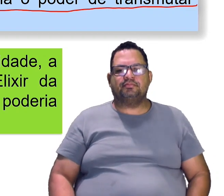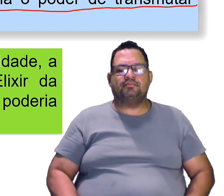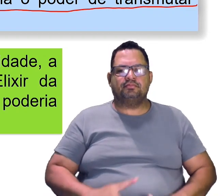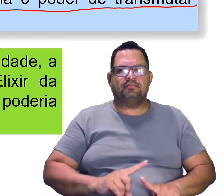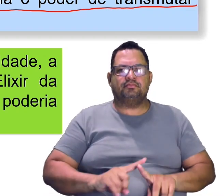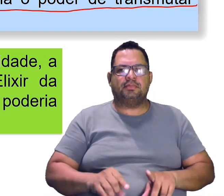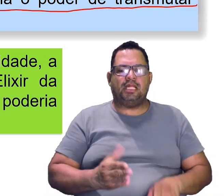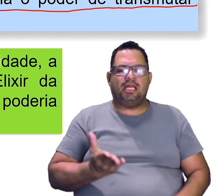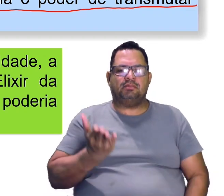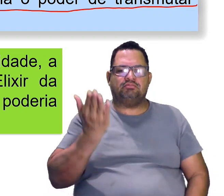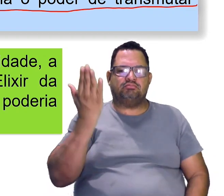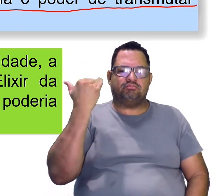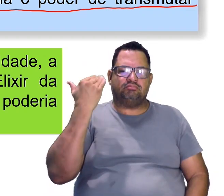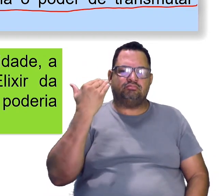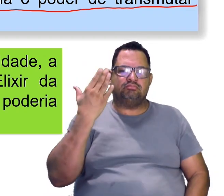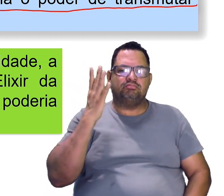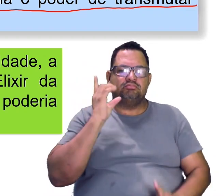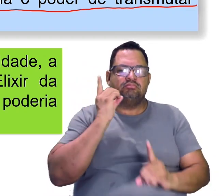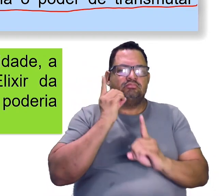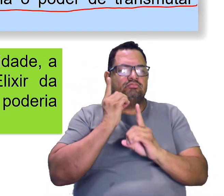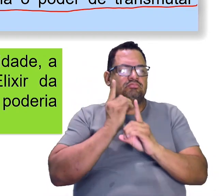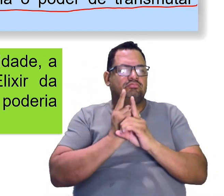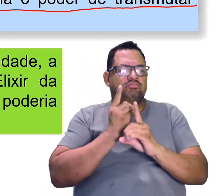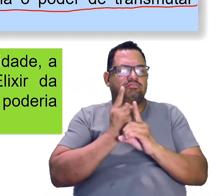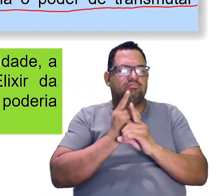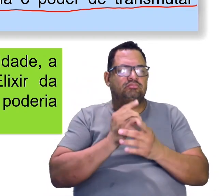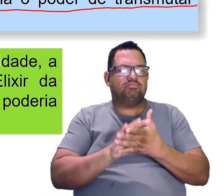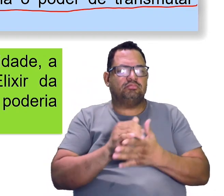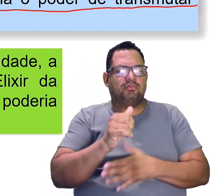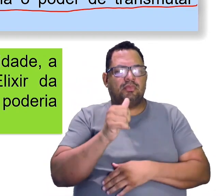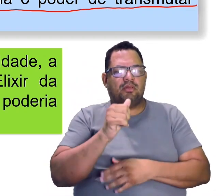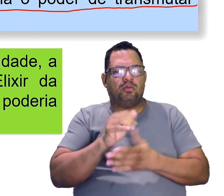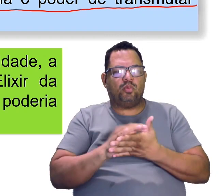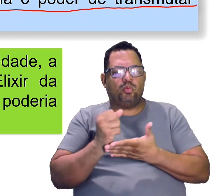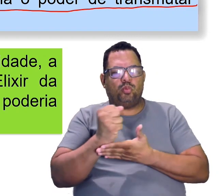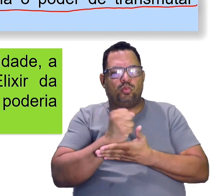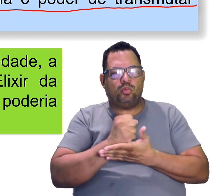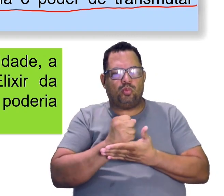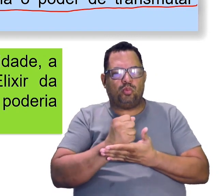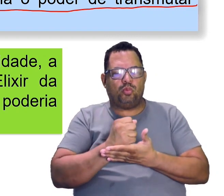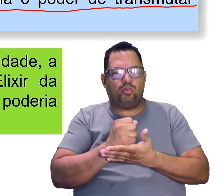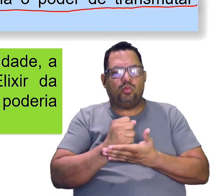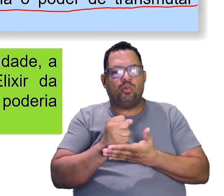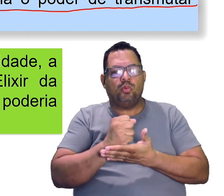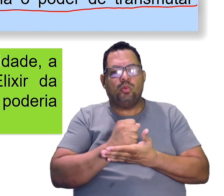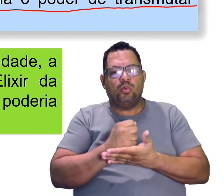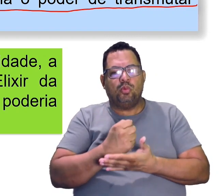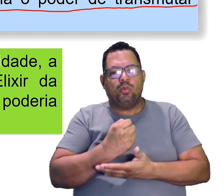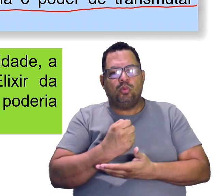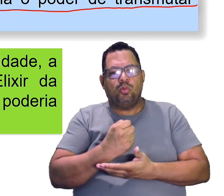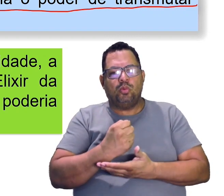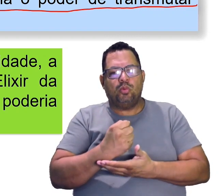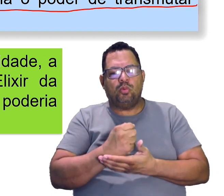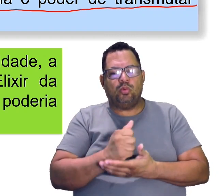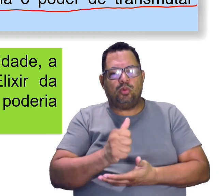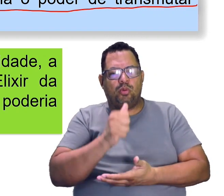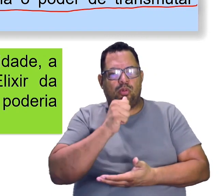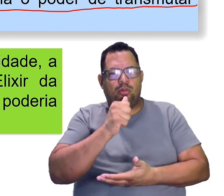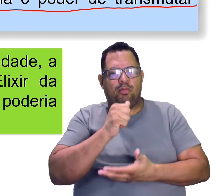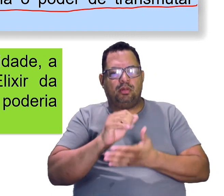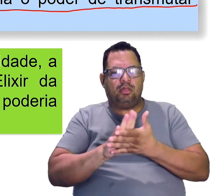naquela época, eles descobriram o elixir da longa vida. E no elixir da longa vida, eles acreditavam